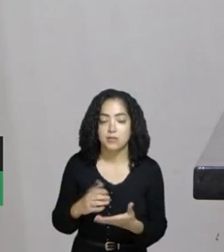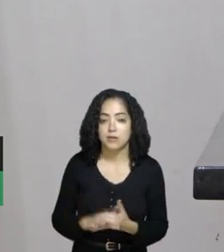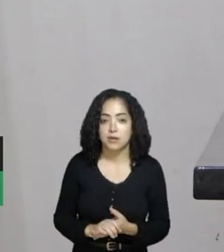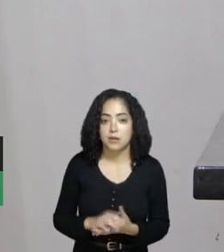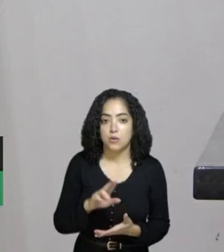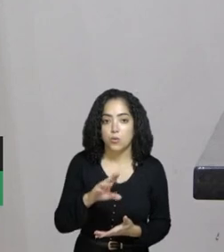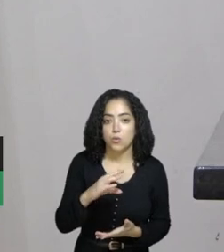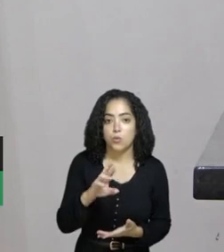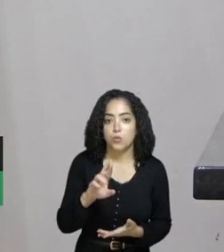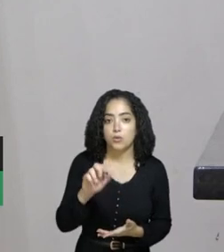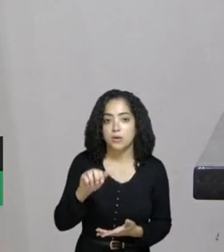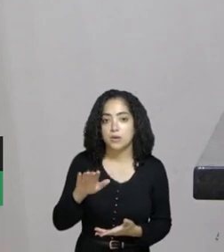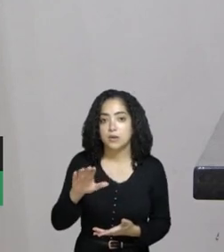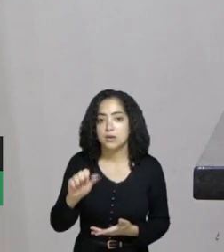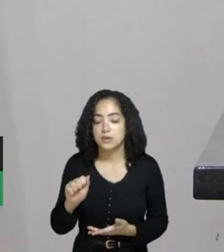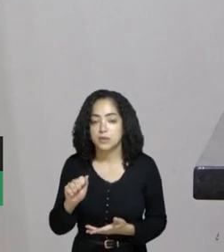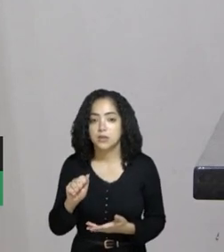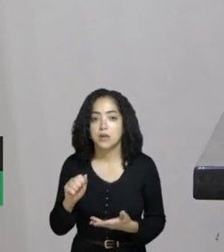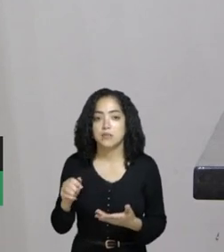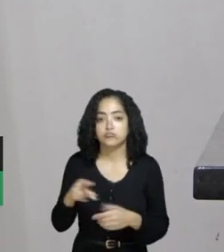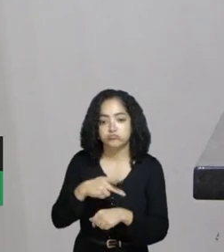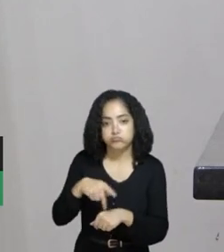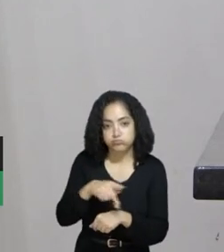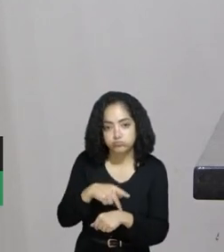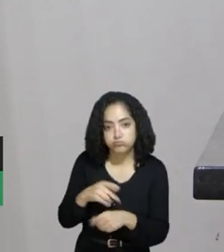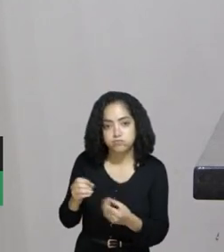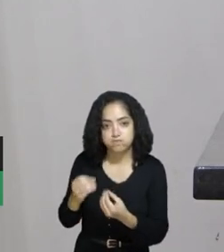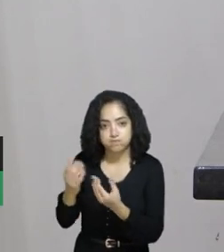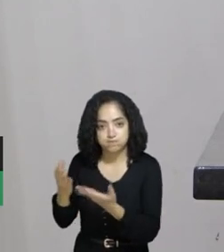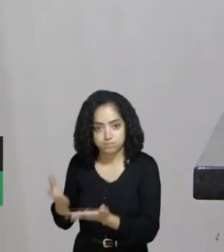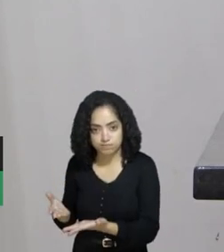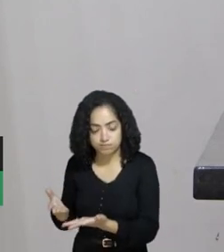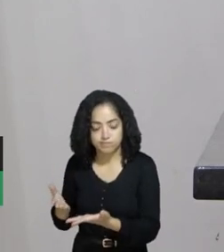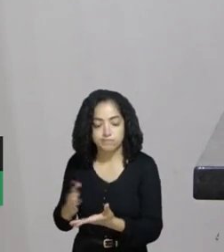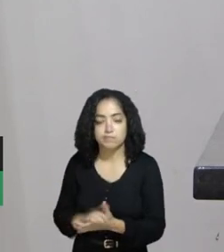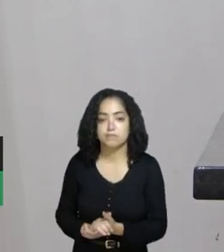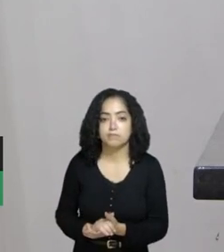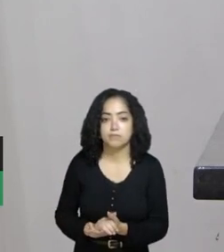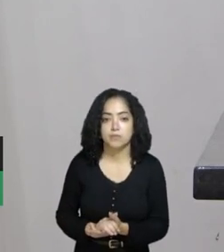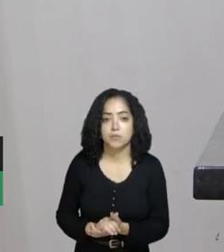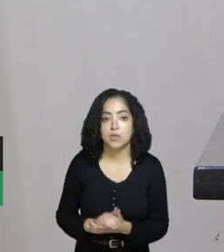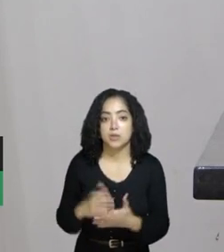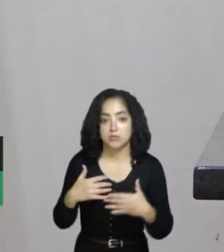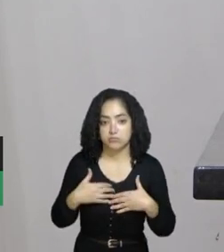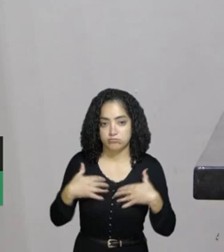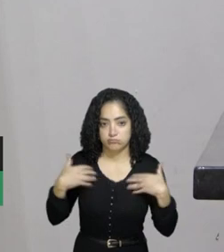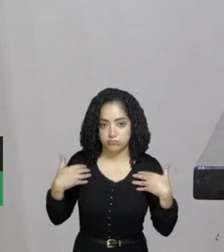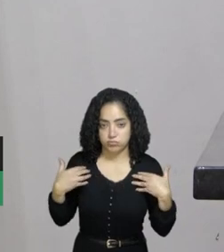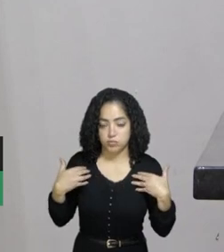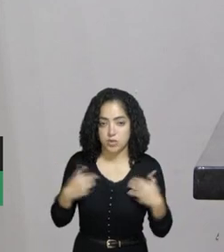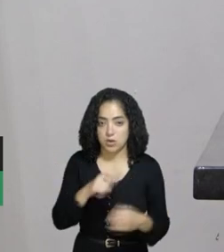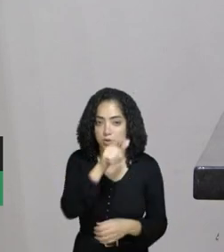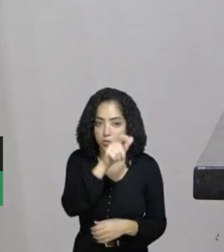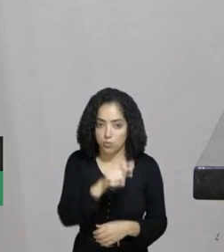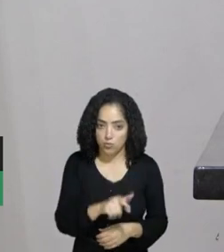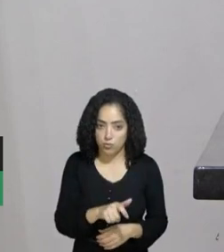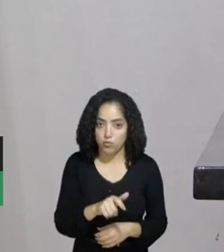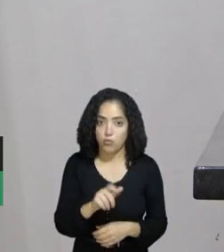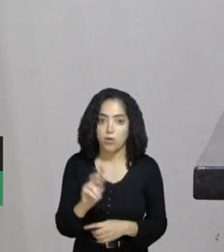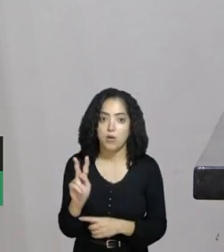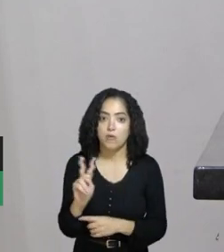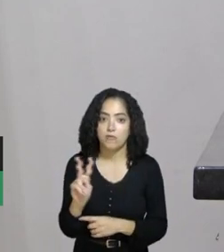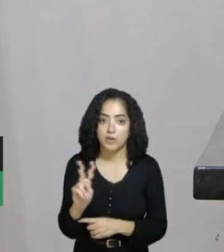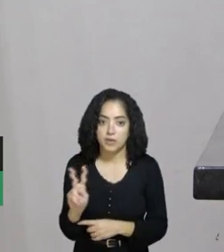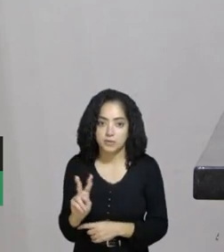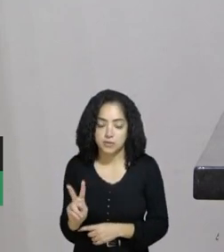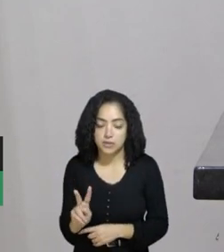à Rússia uma parte do seu território. Também recebe com honras o ditador da Venezuela e diz que a